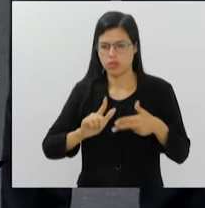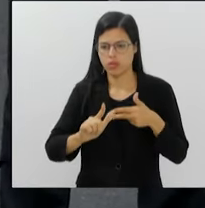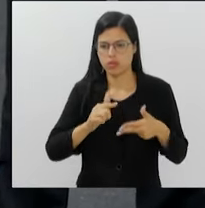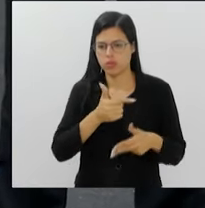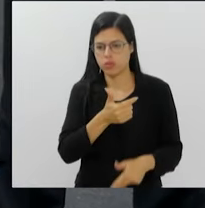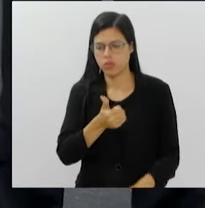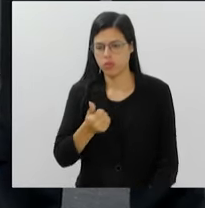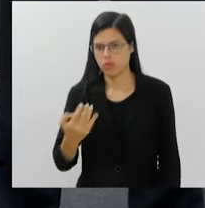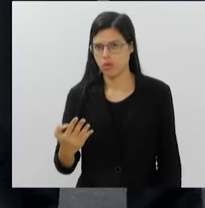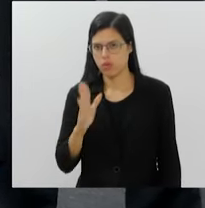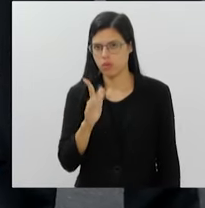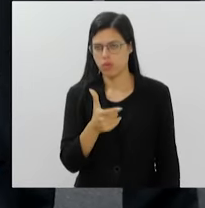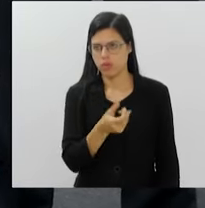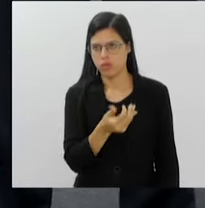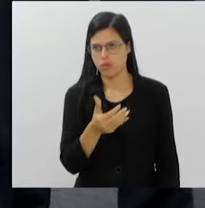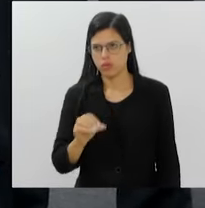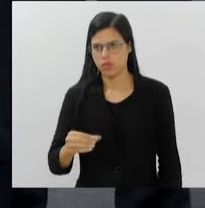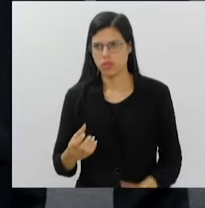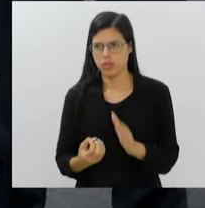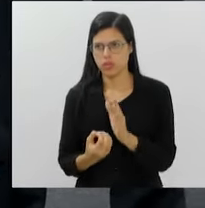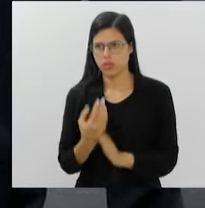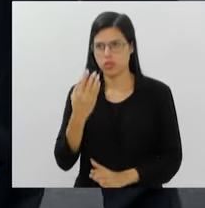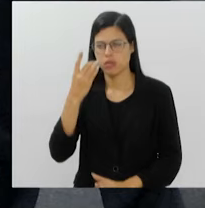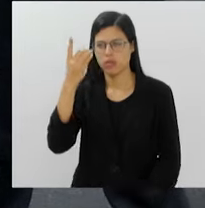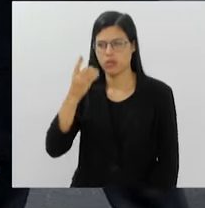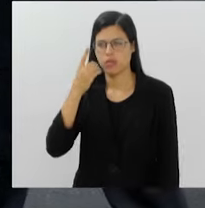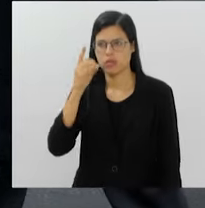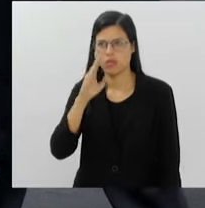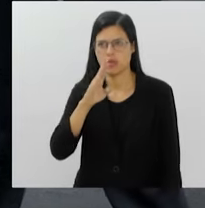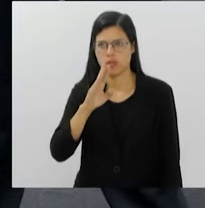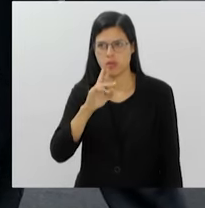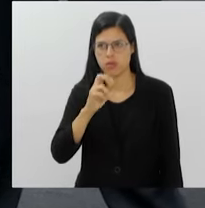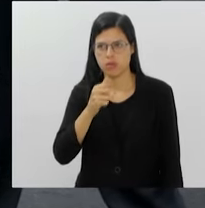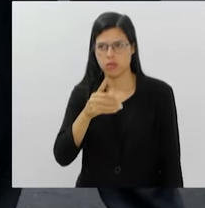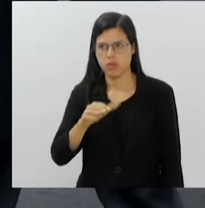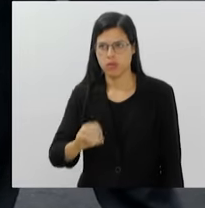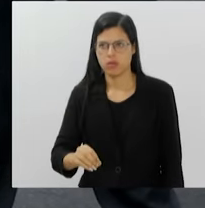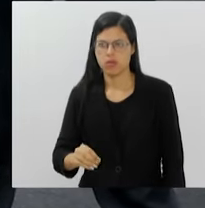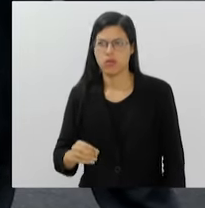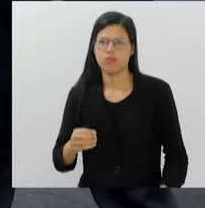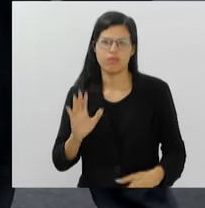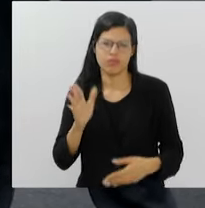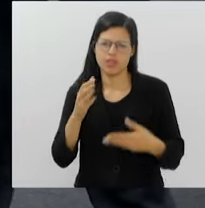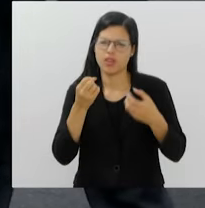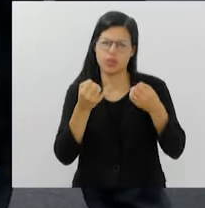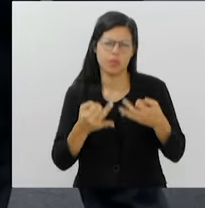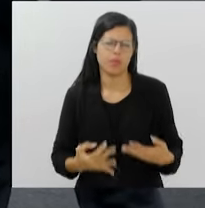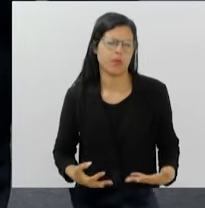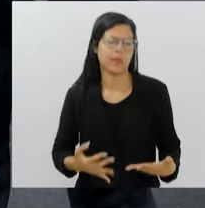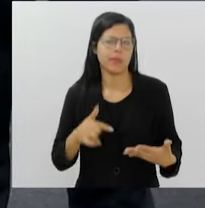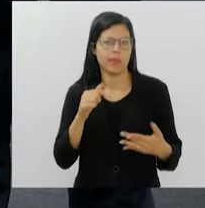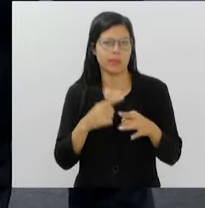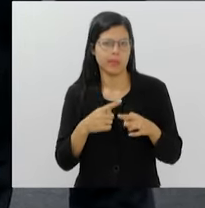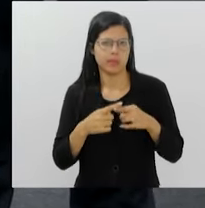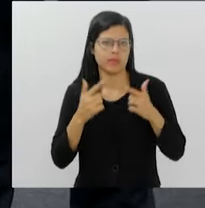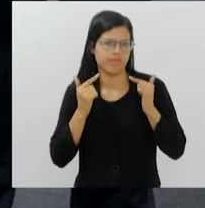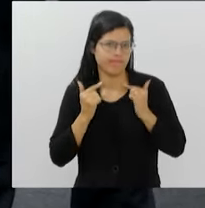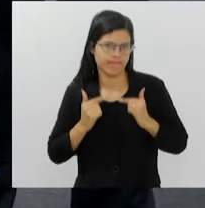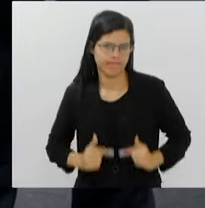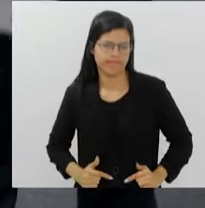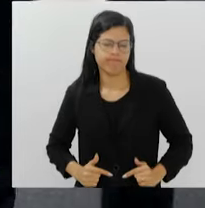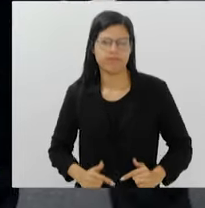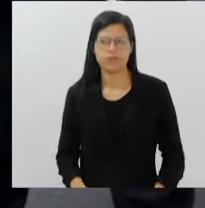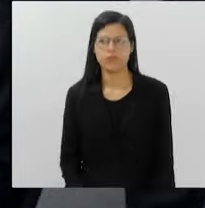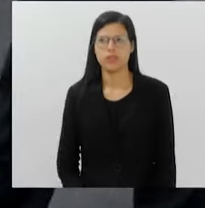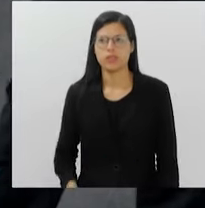214/2019, de autoria do deputado Brazão. A gente já várias vezes explicou por que a gente se abstém nesse tema. Em segundo lugar,